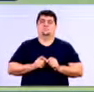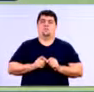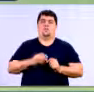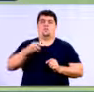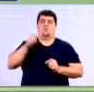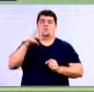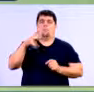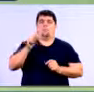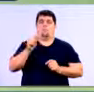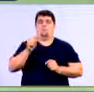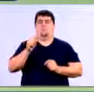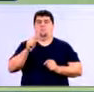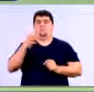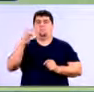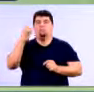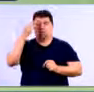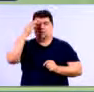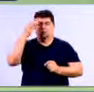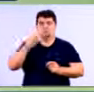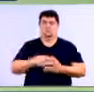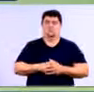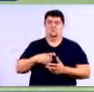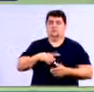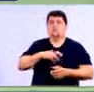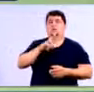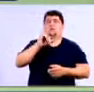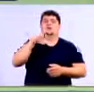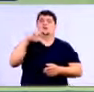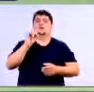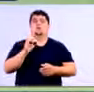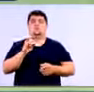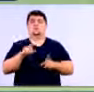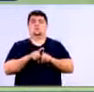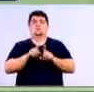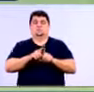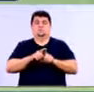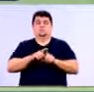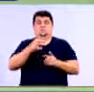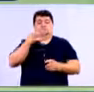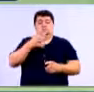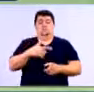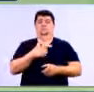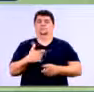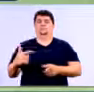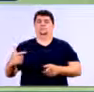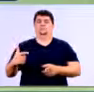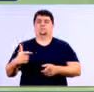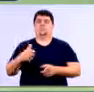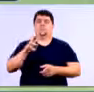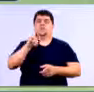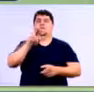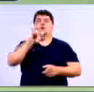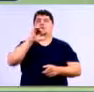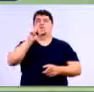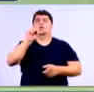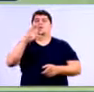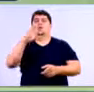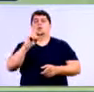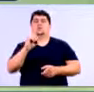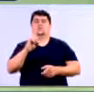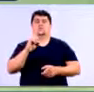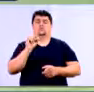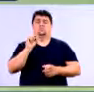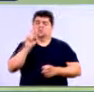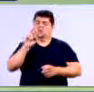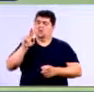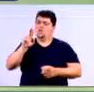mental, risco, retorno e a incerteza. Então, quer falar do risco, Denise? Quando a gente fala de